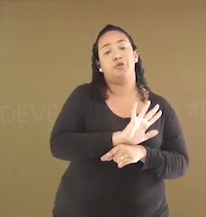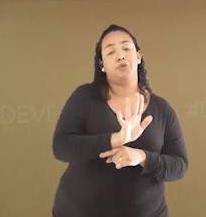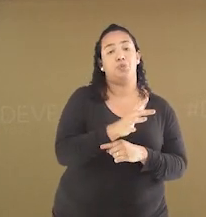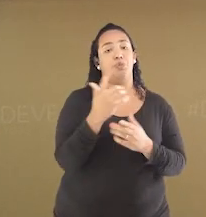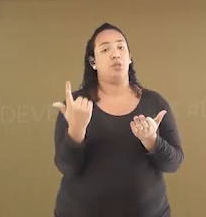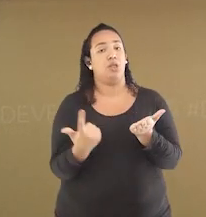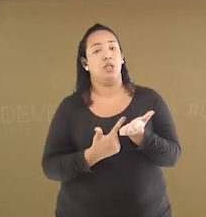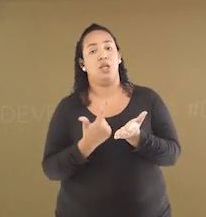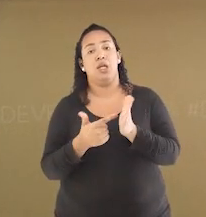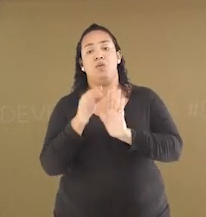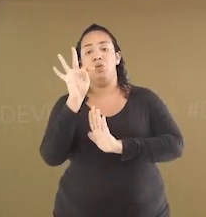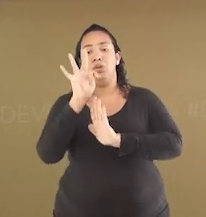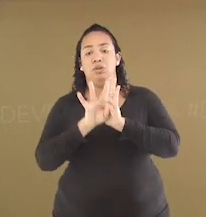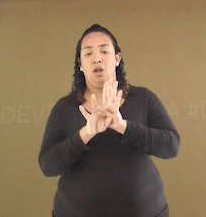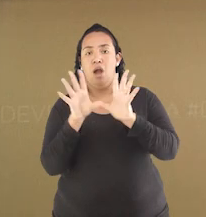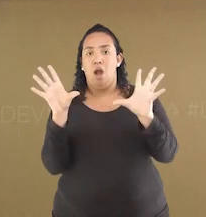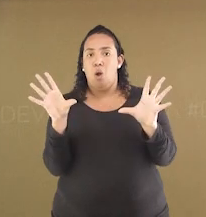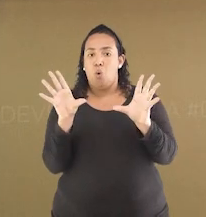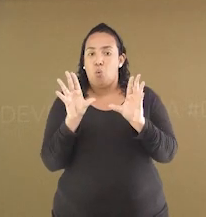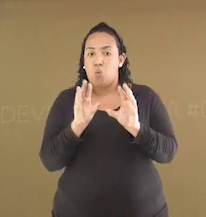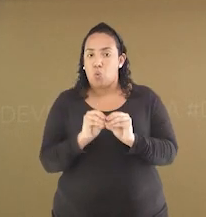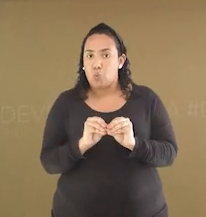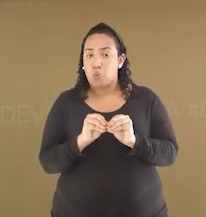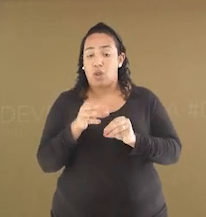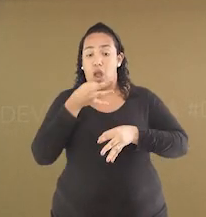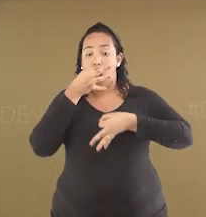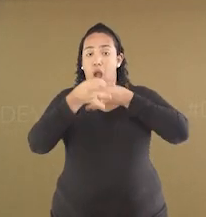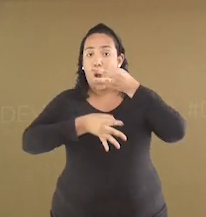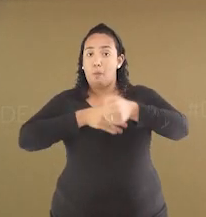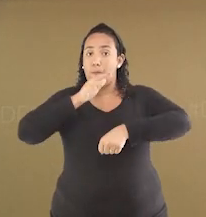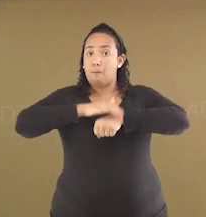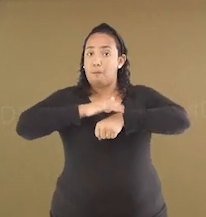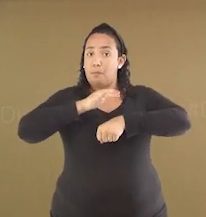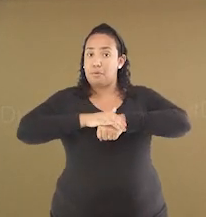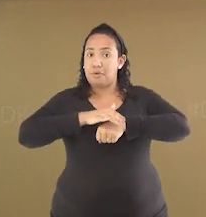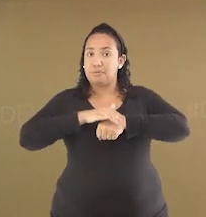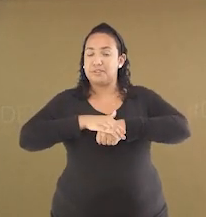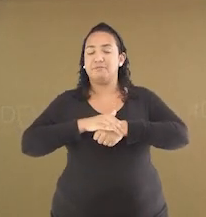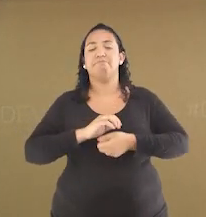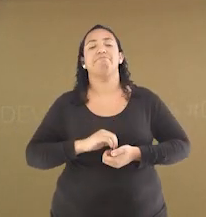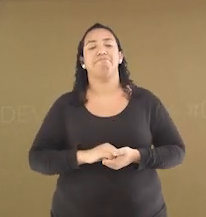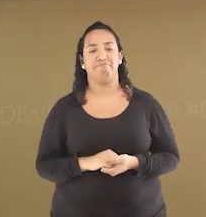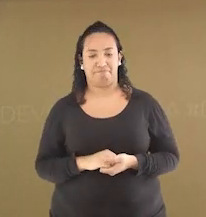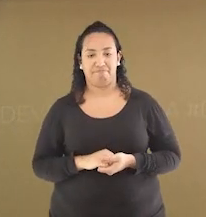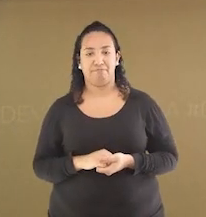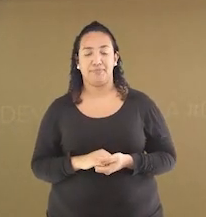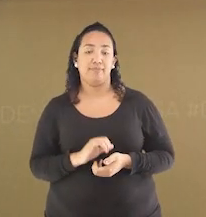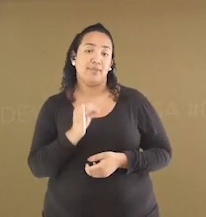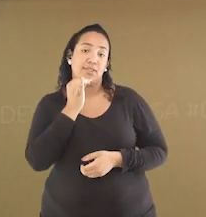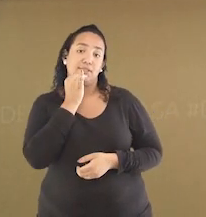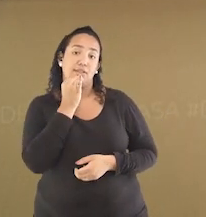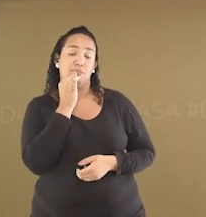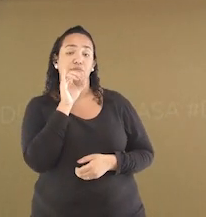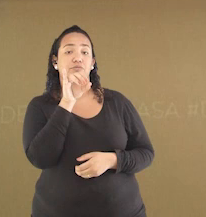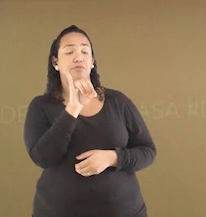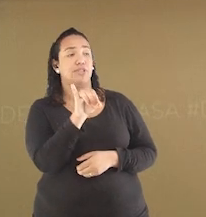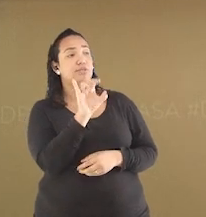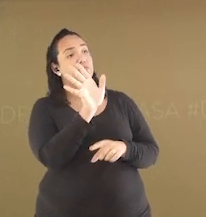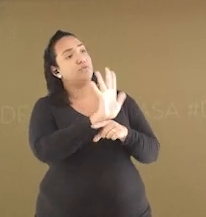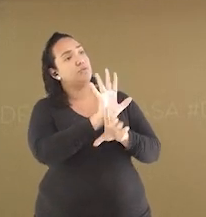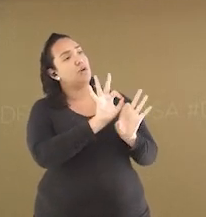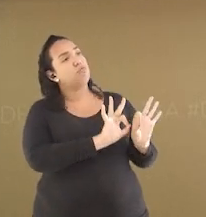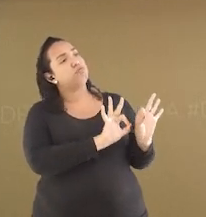livro ou texto, dando a sua opinião. o que você achou do filme que